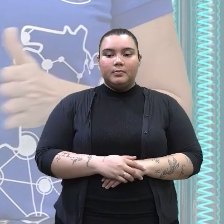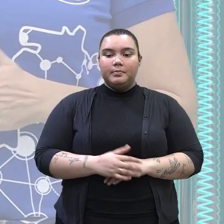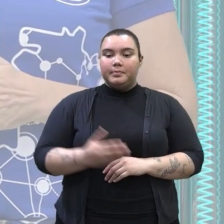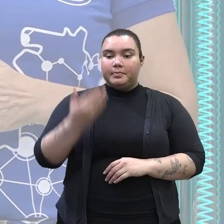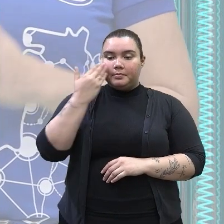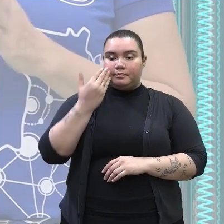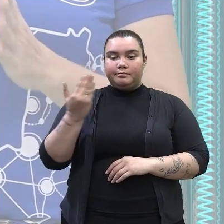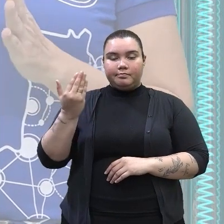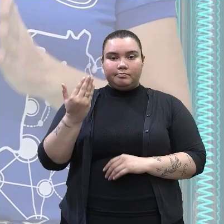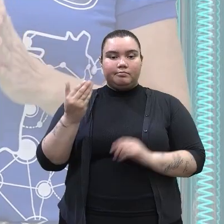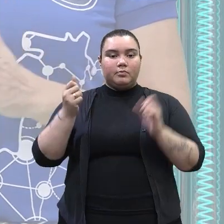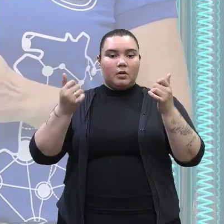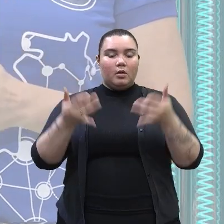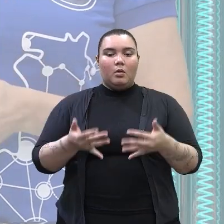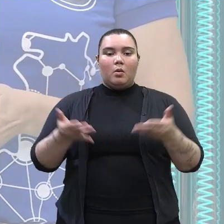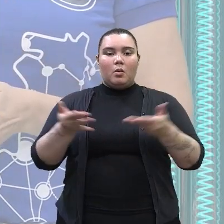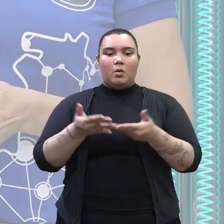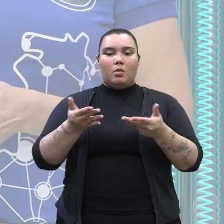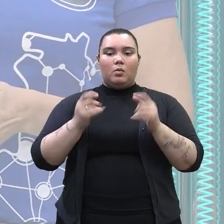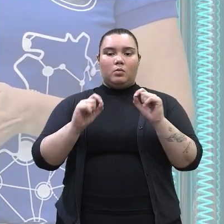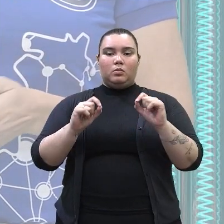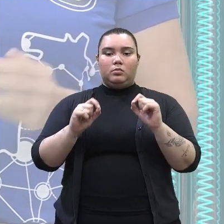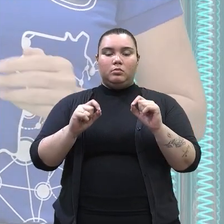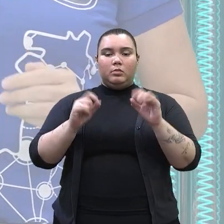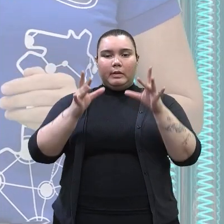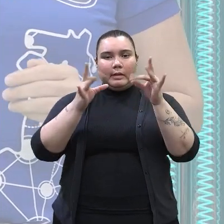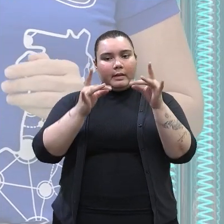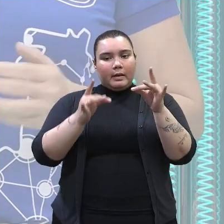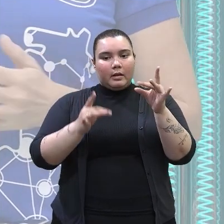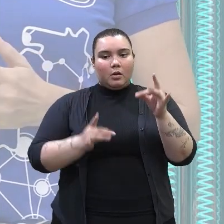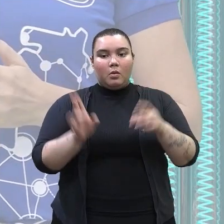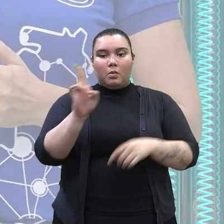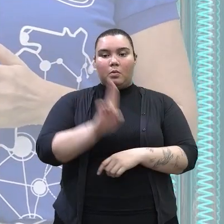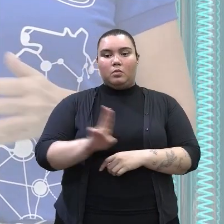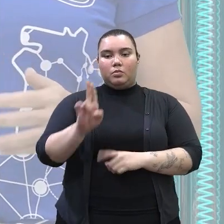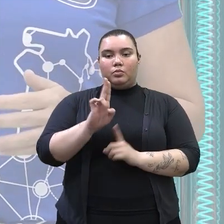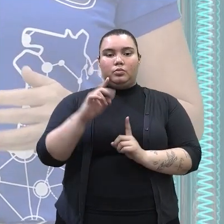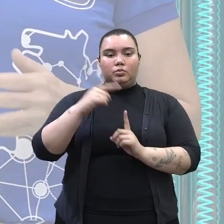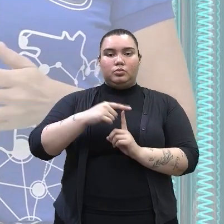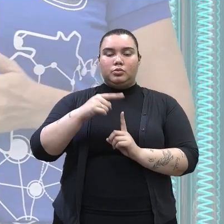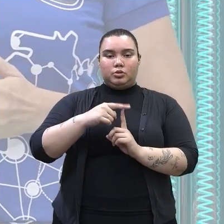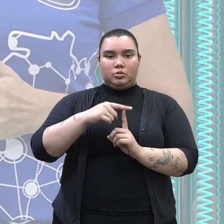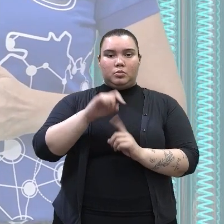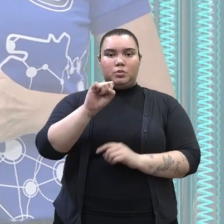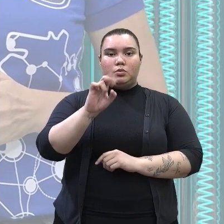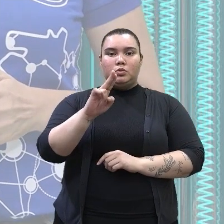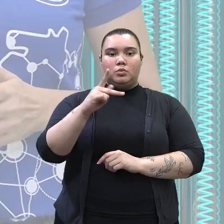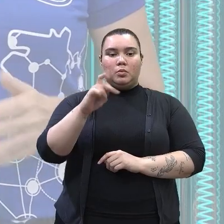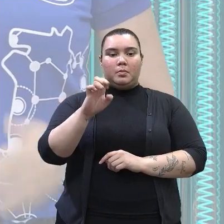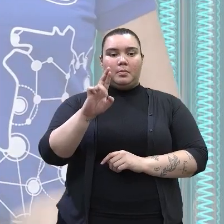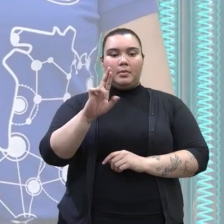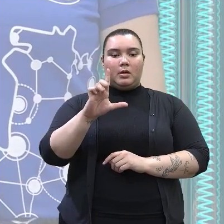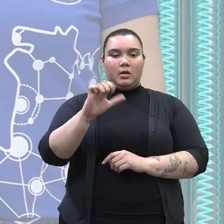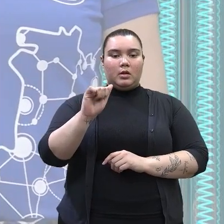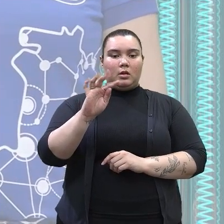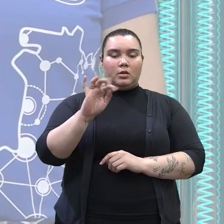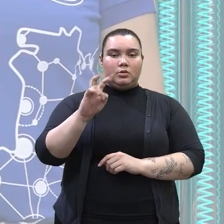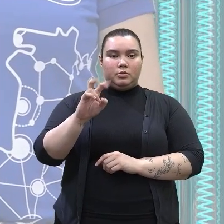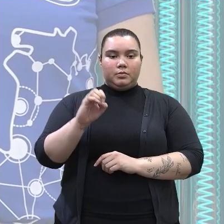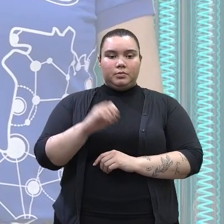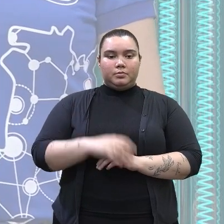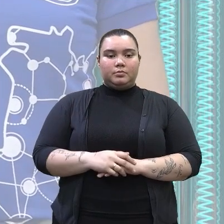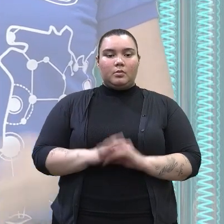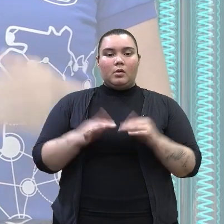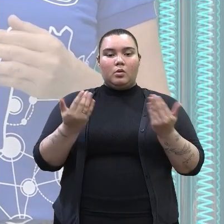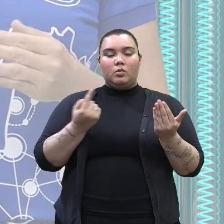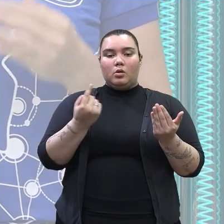Bem, então olha só, vamos observar aqui com calma junto comigo o uso do superlativo. Acompanhe então. Então, quando nós